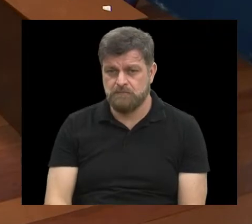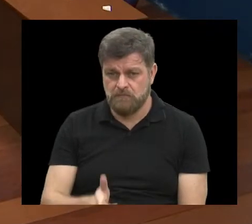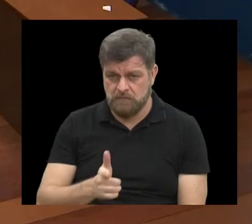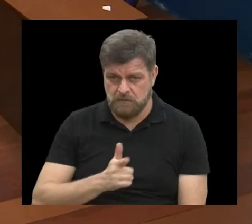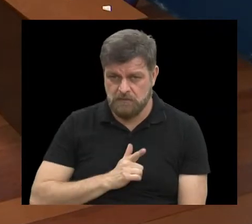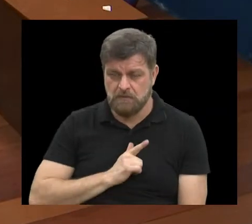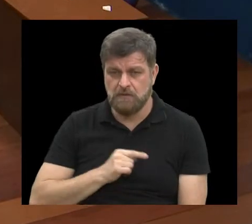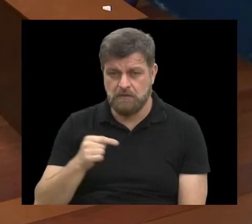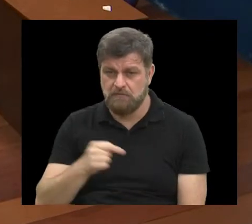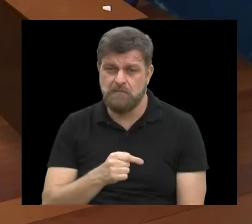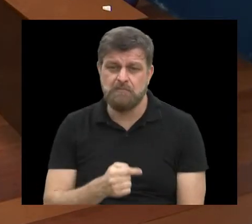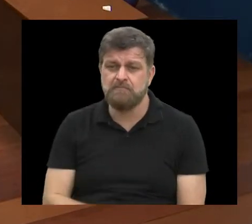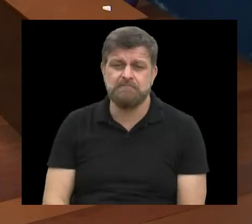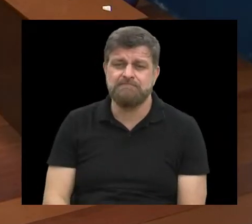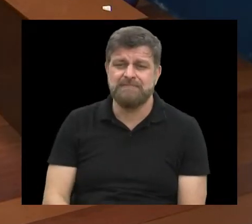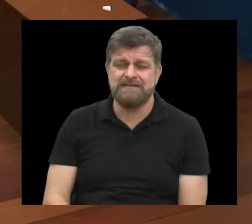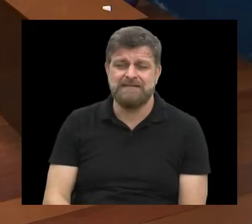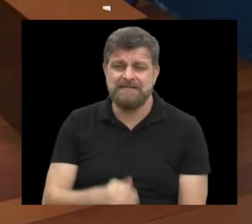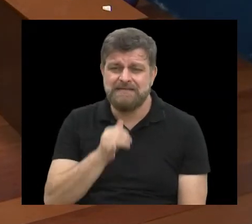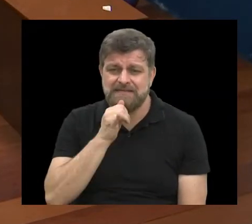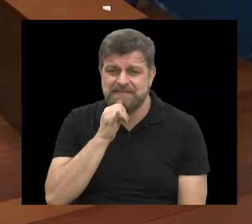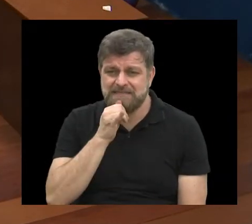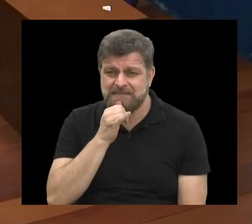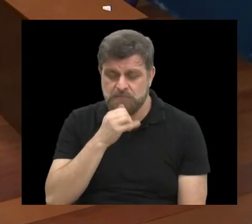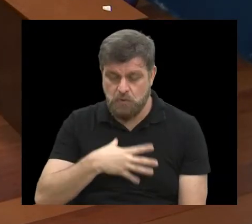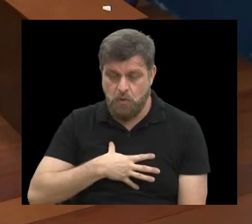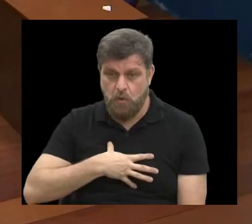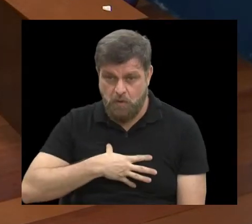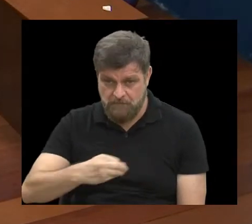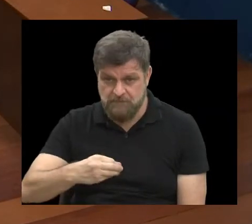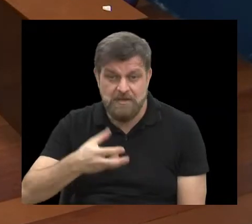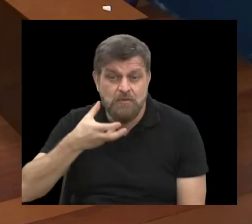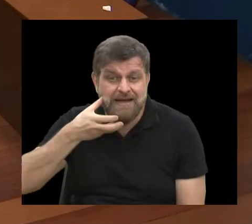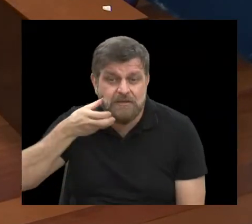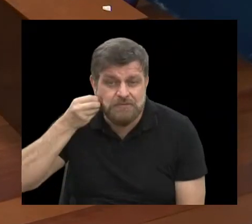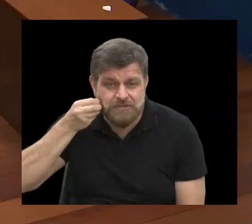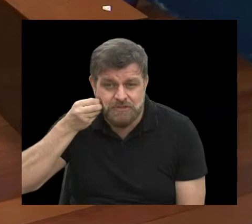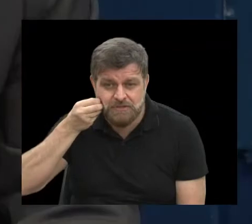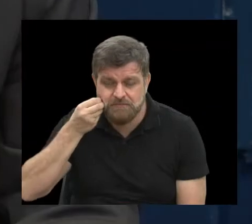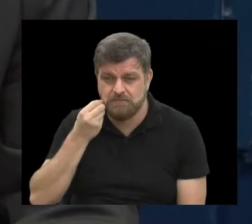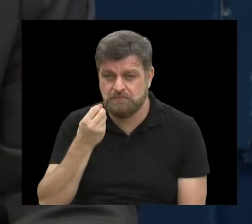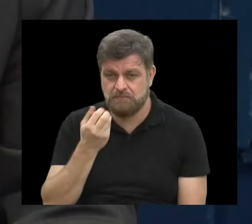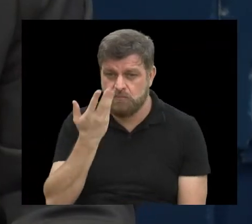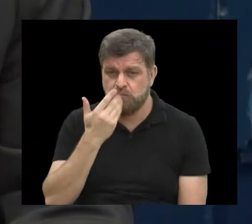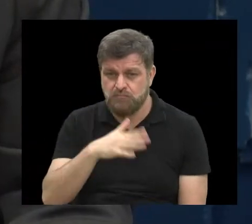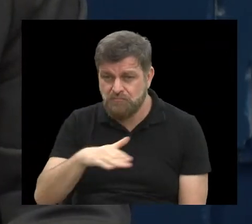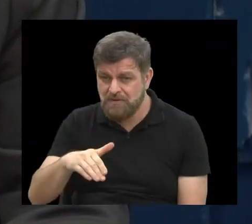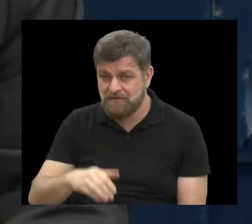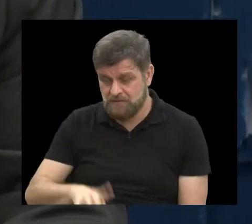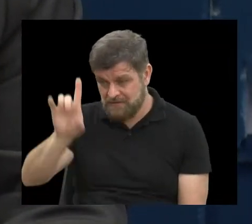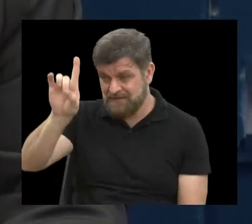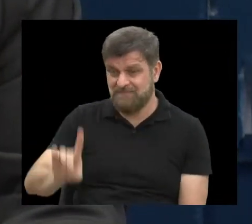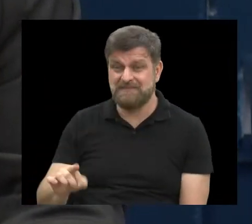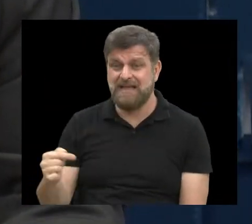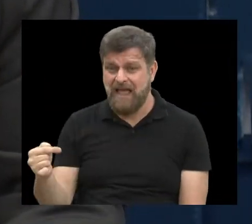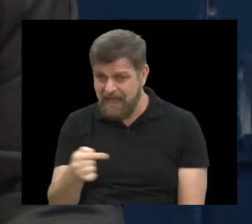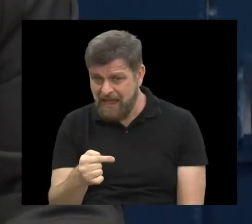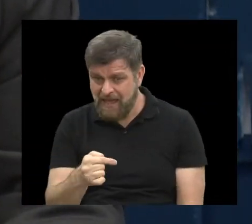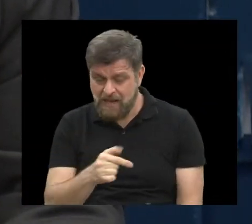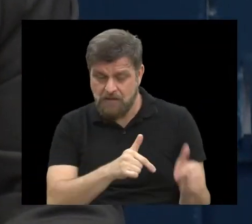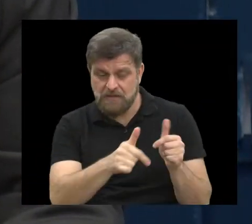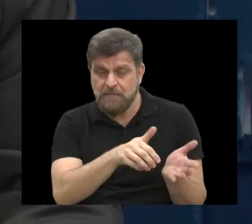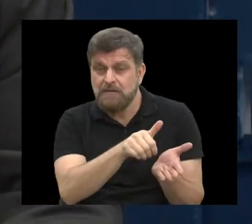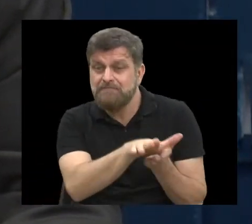adotou uma criança com qualquer outro tipo de deficiência. Até então ela está indo ali, mas aí ela perdeu o emprego. Ela